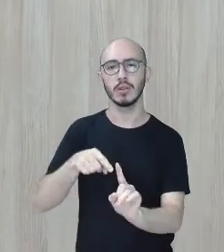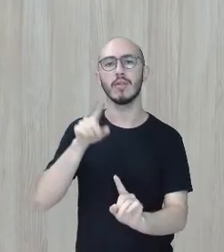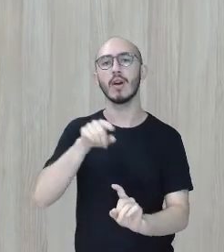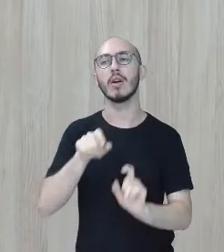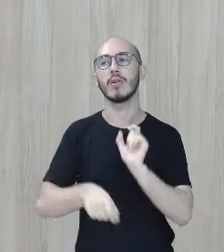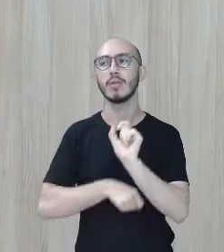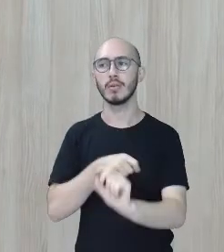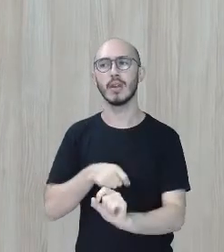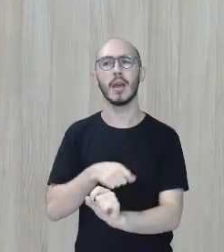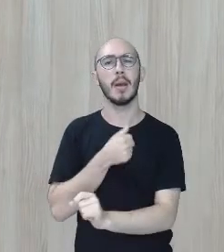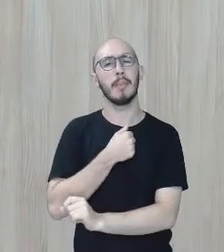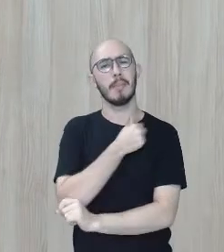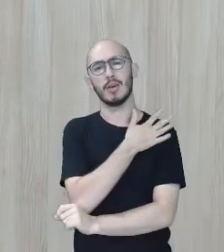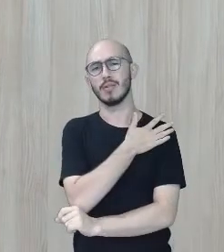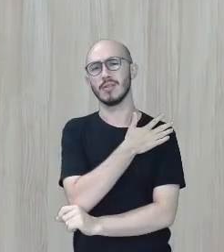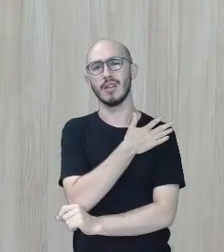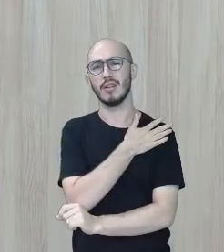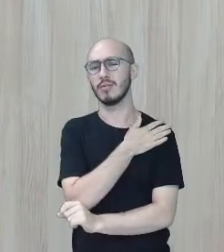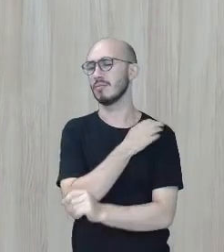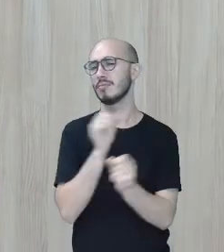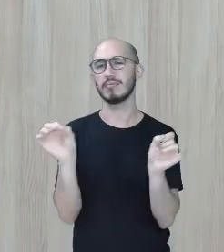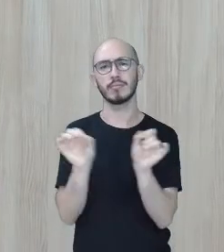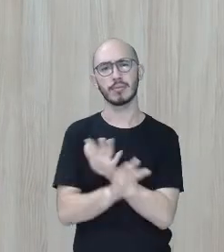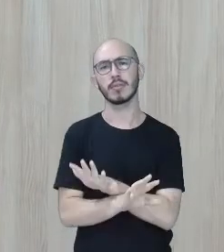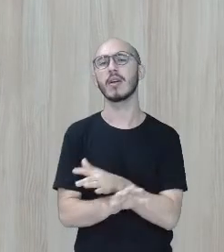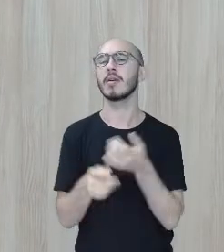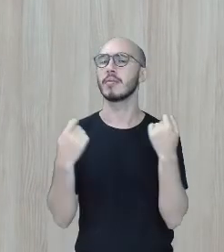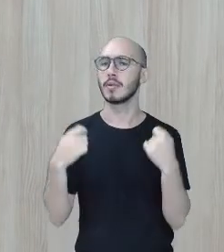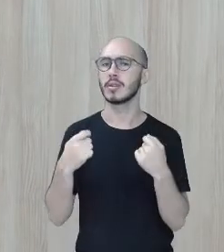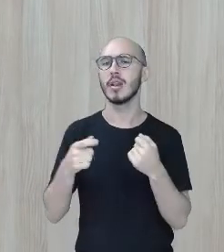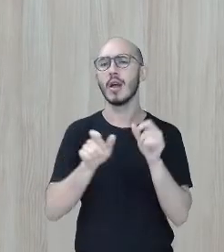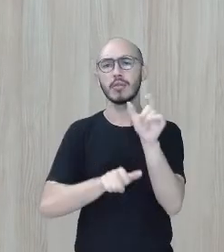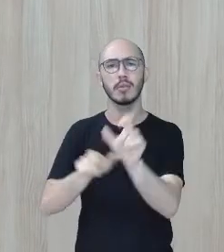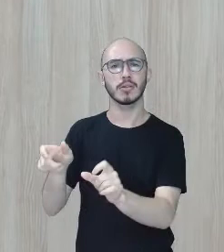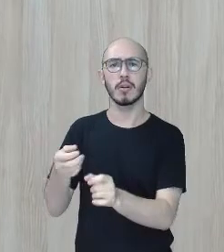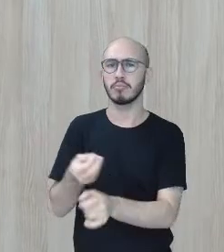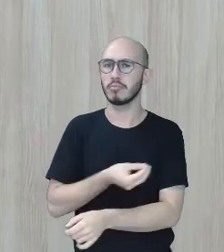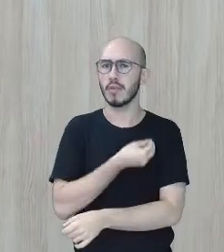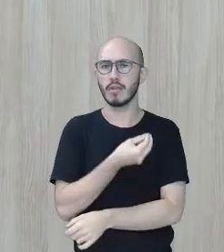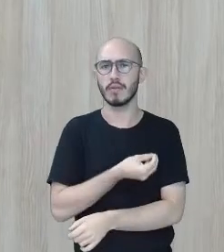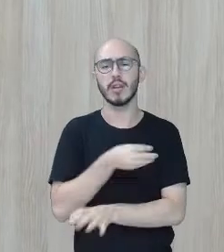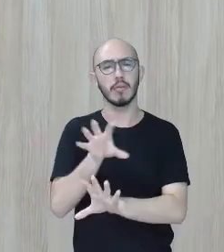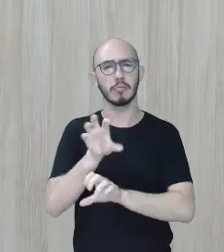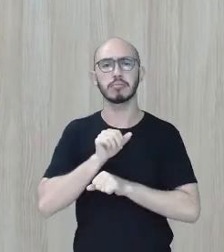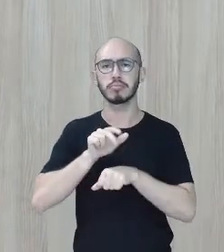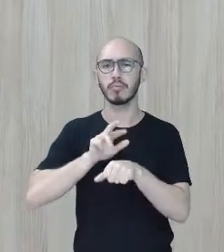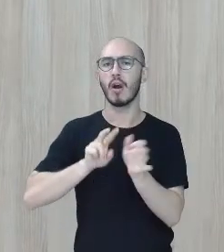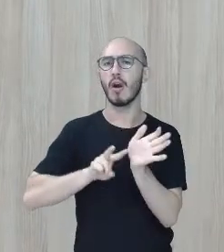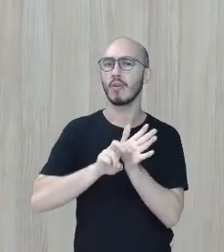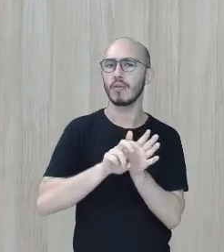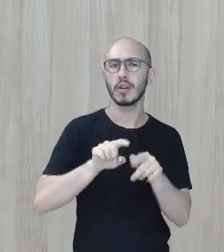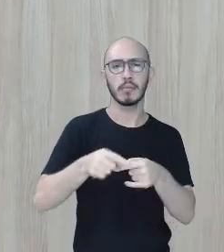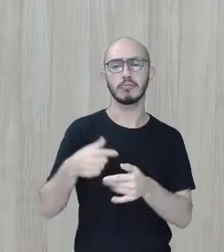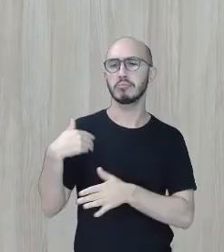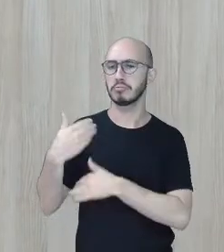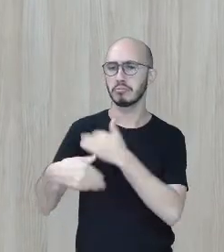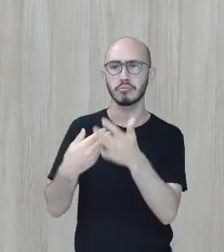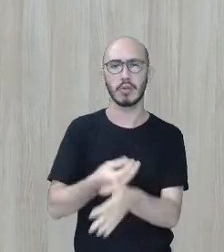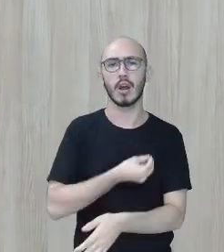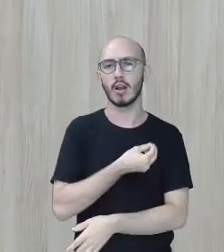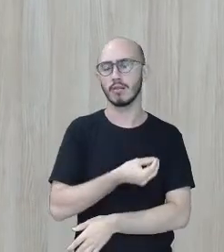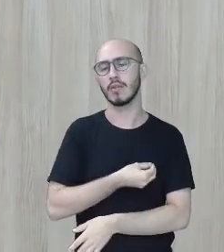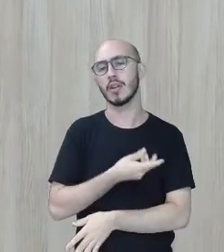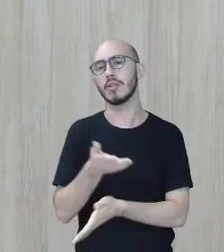esse, tirar esse preconceito, porque muitas pessoas podem viver portadora do vírus, mas com o tratamento